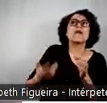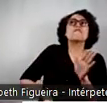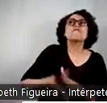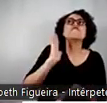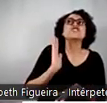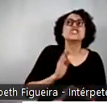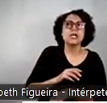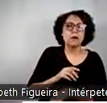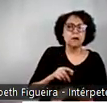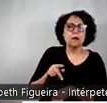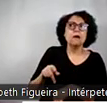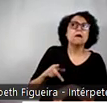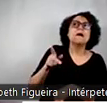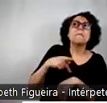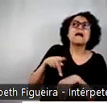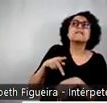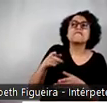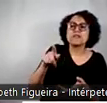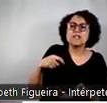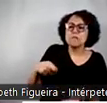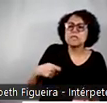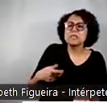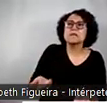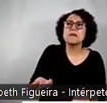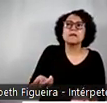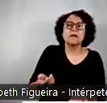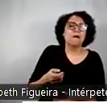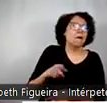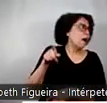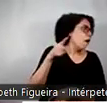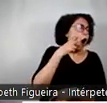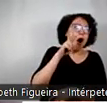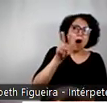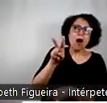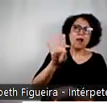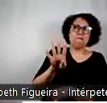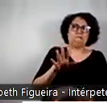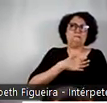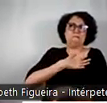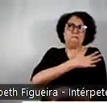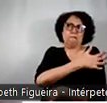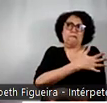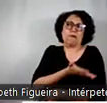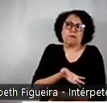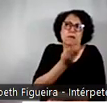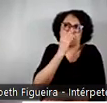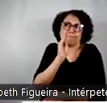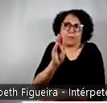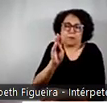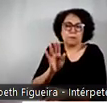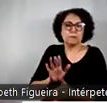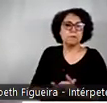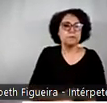refugiado, né, ela é muito arraigada, né, de muito estigma, né. E aí eu trago uma reflexão da Chiara Pusset, né, que